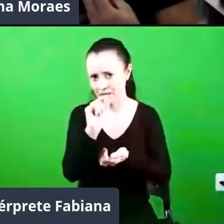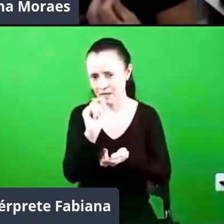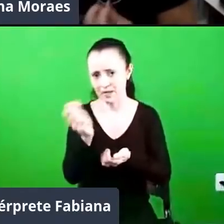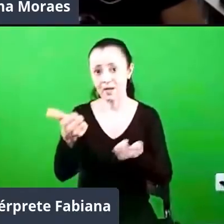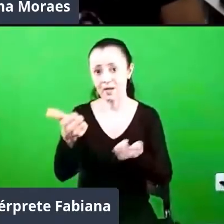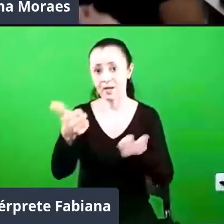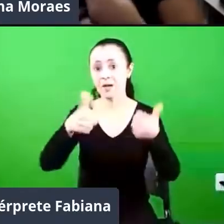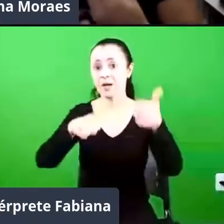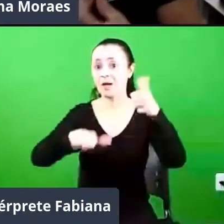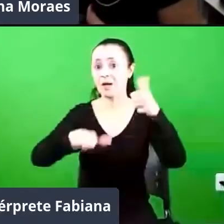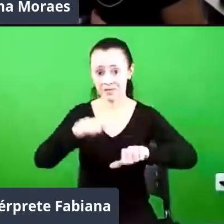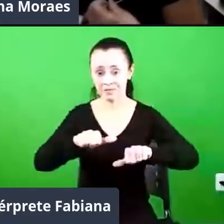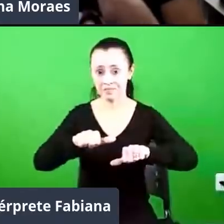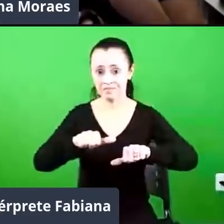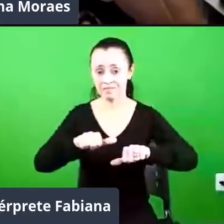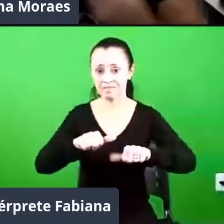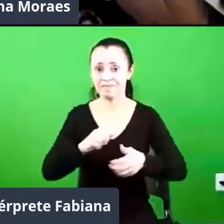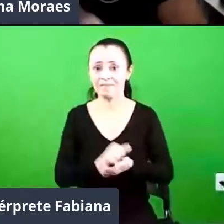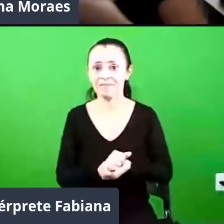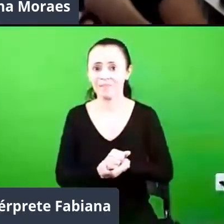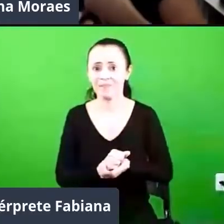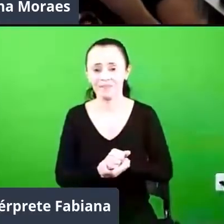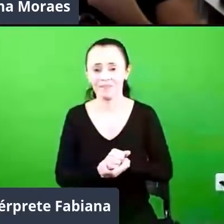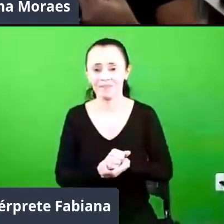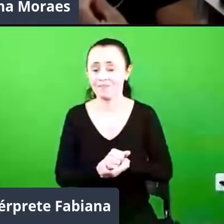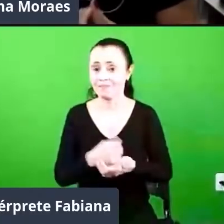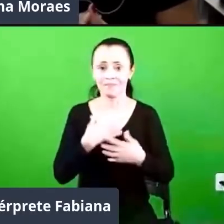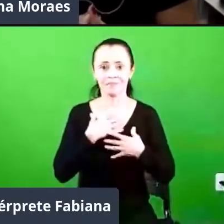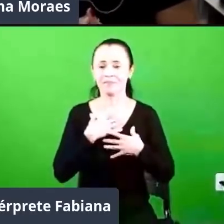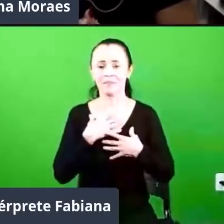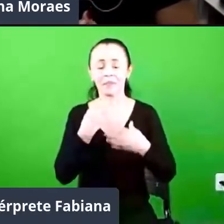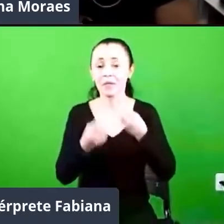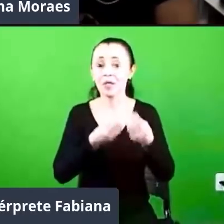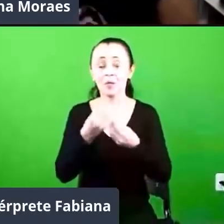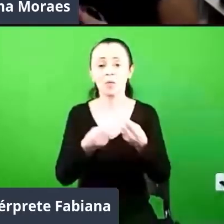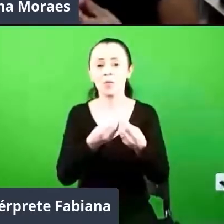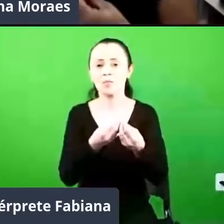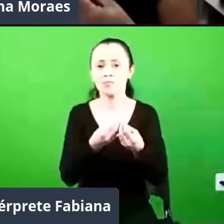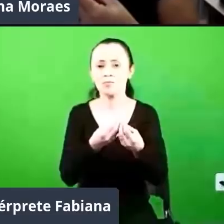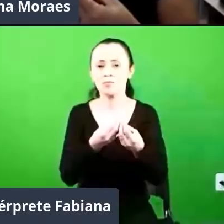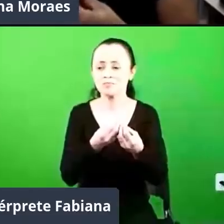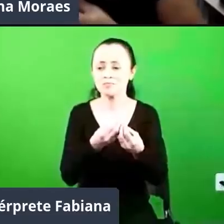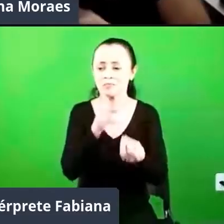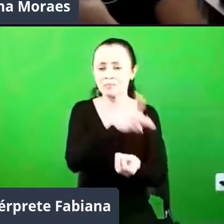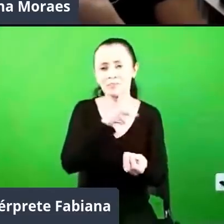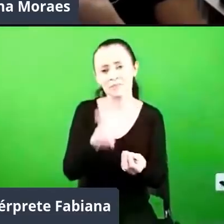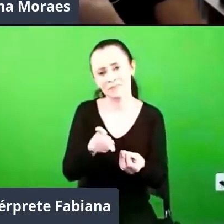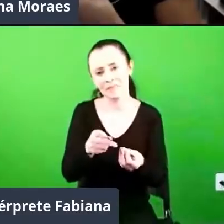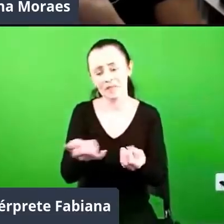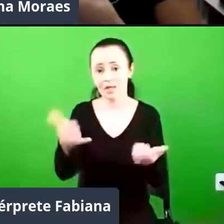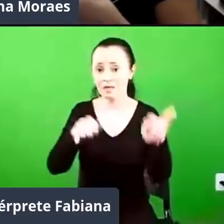assim que pega, né? Como que nós vamos avaliar, né? Como que nós